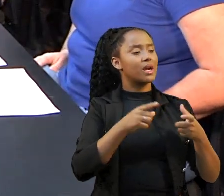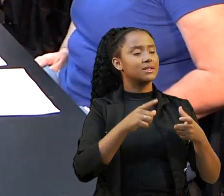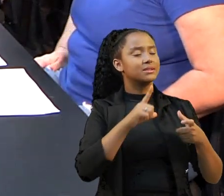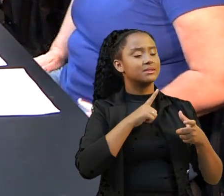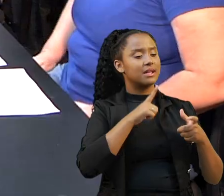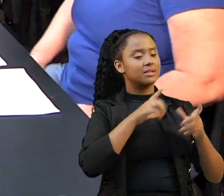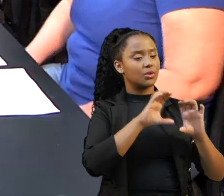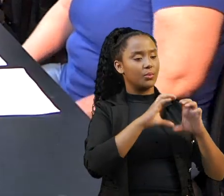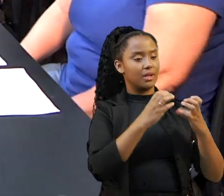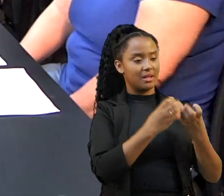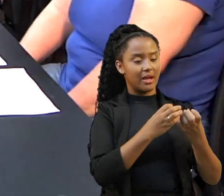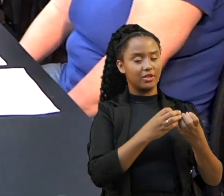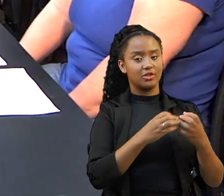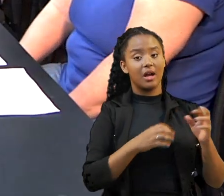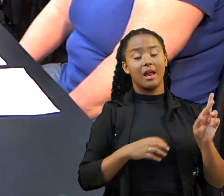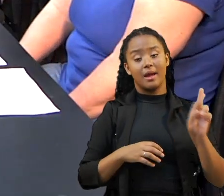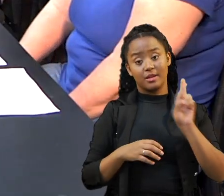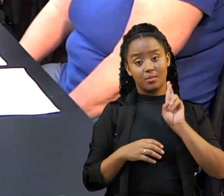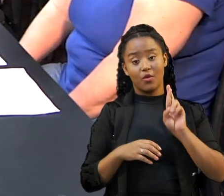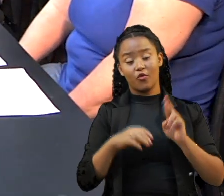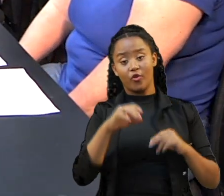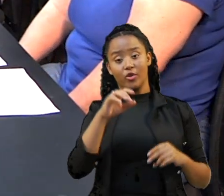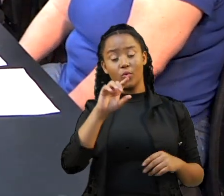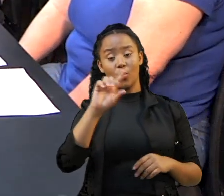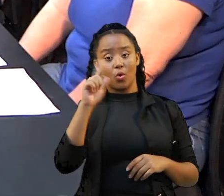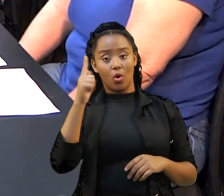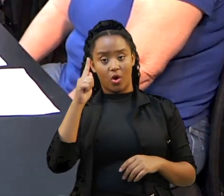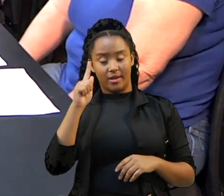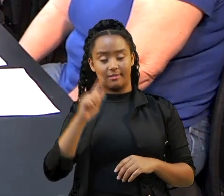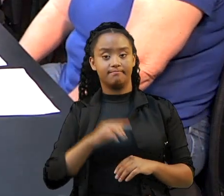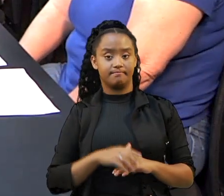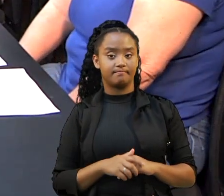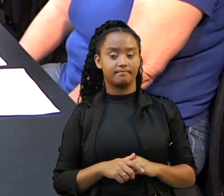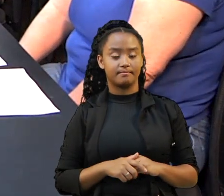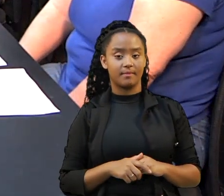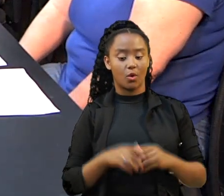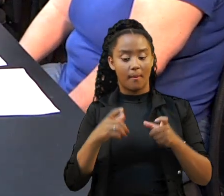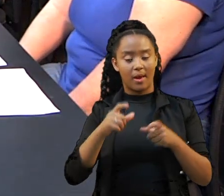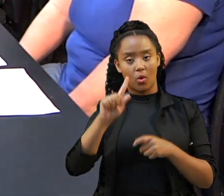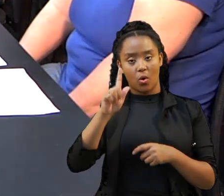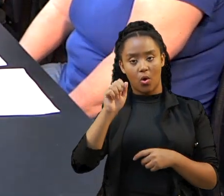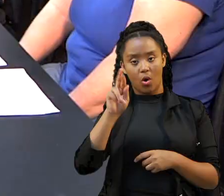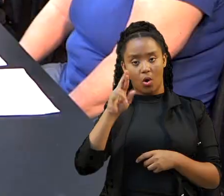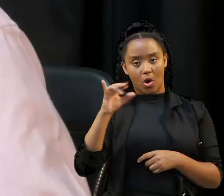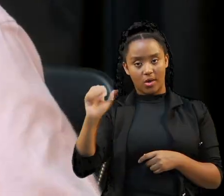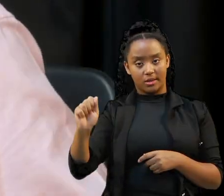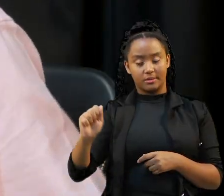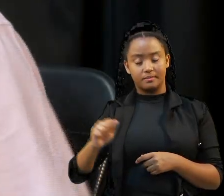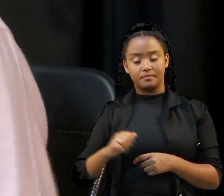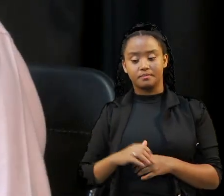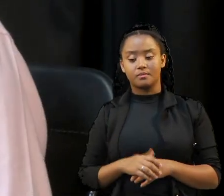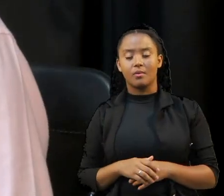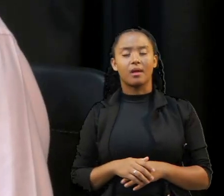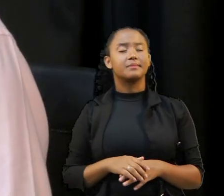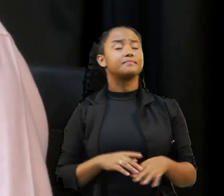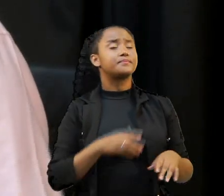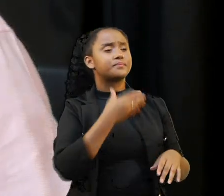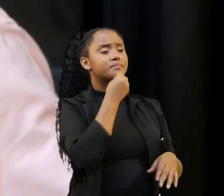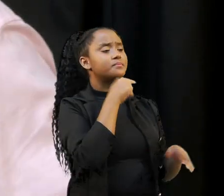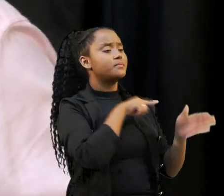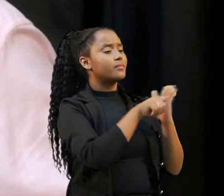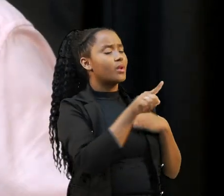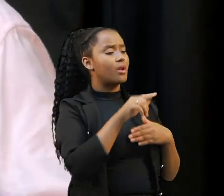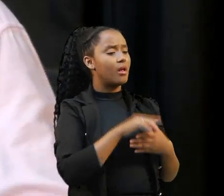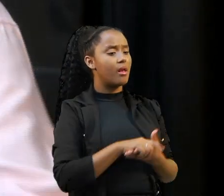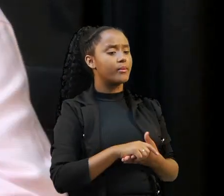Glória. Ah, tá. É lá no Glória que tem a Oca e tem a comunidade. Esse resgate, Brena, ele